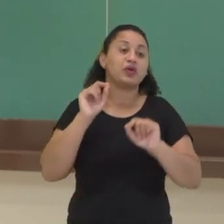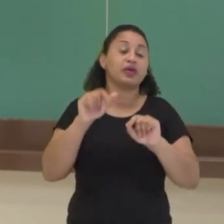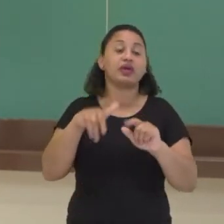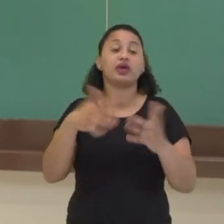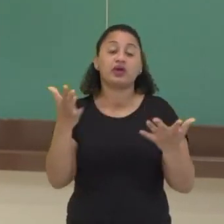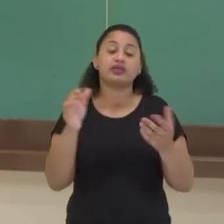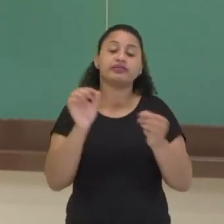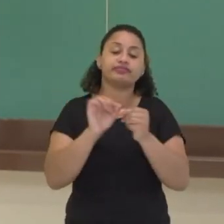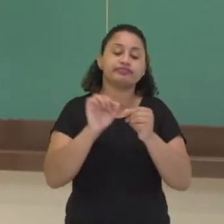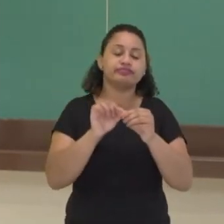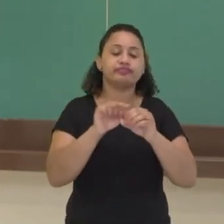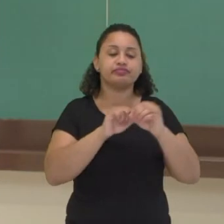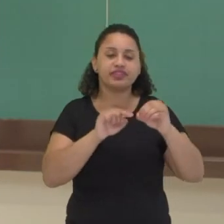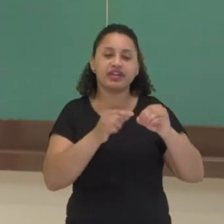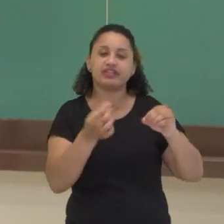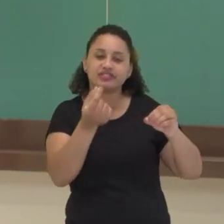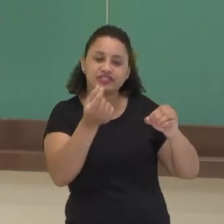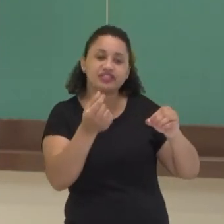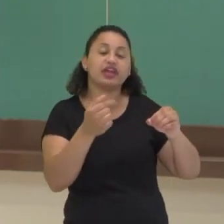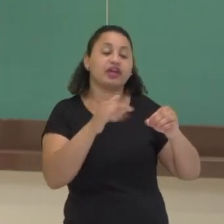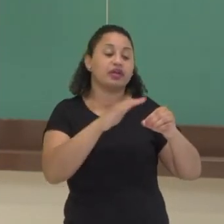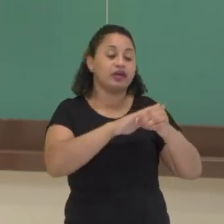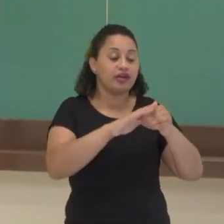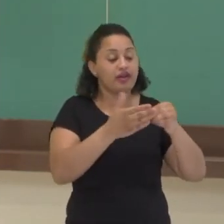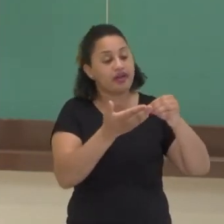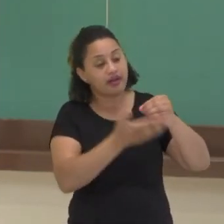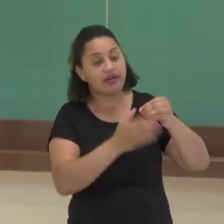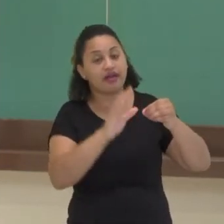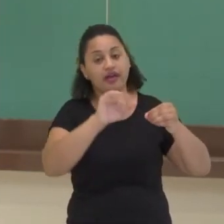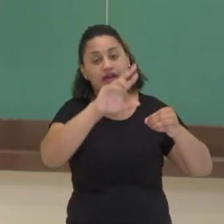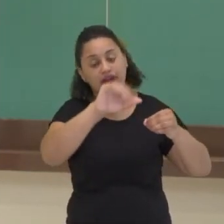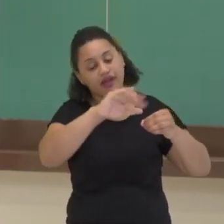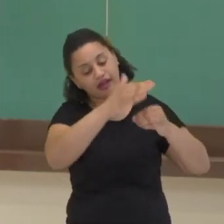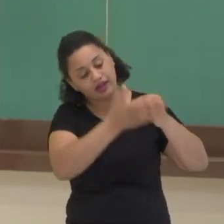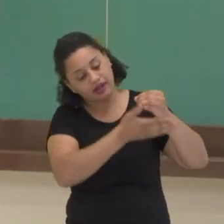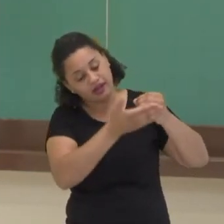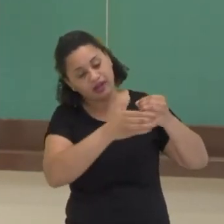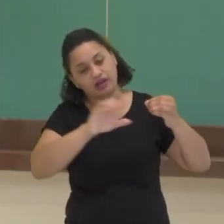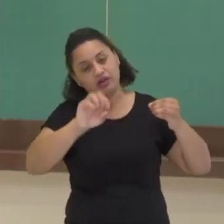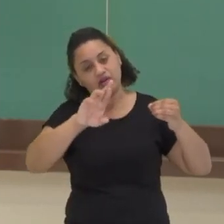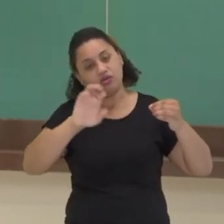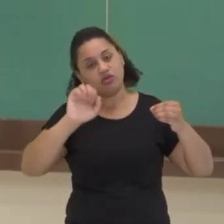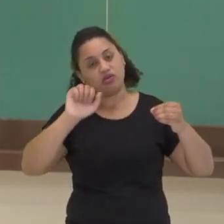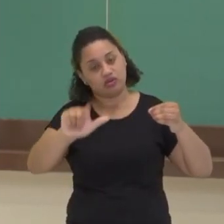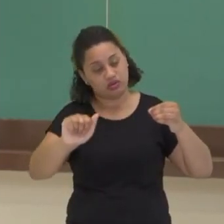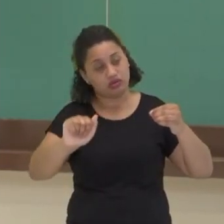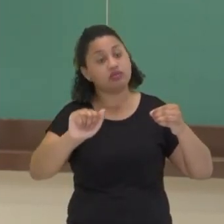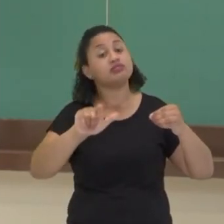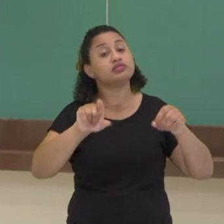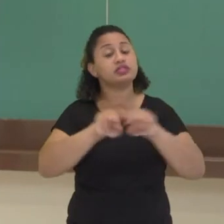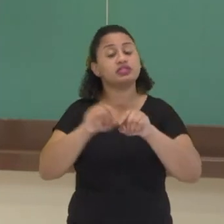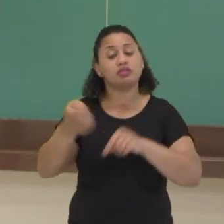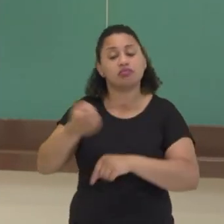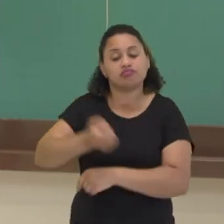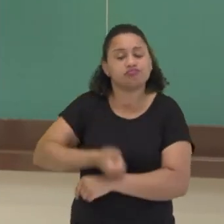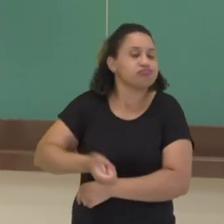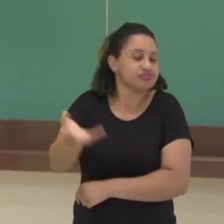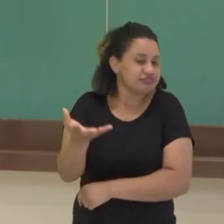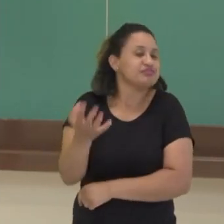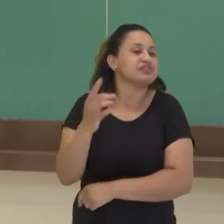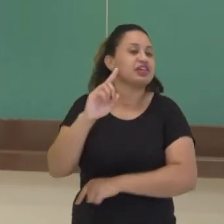chegar no mesmo resultado. Porém, eu recomendo que seja dentro do multiplicativo, que ele é mais rápido de